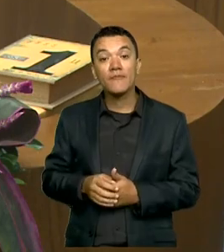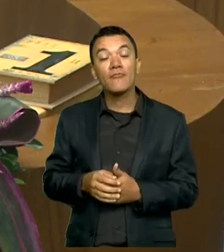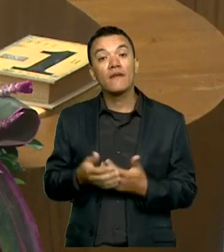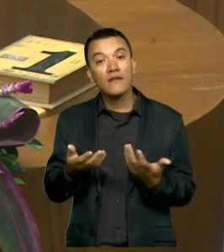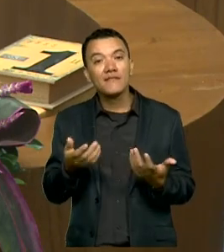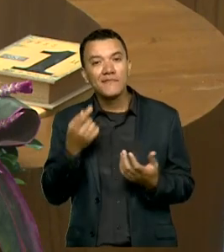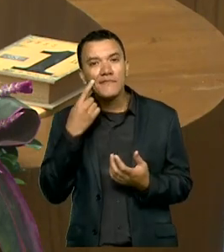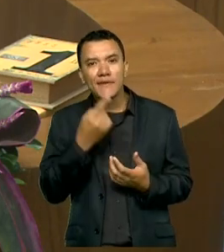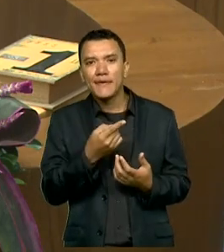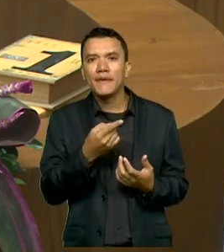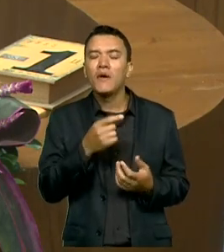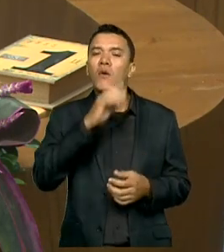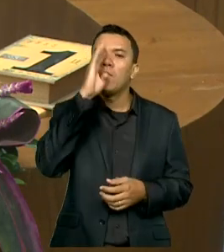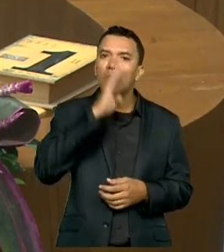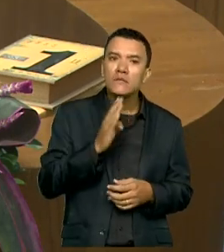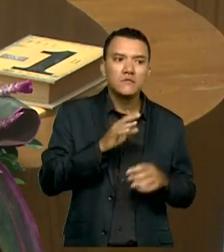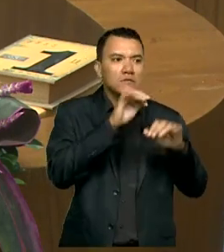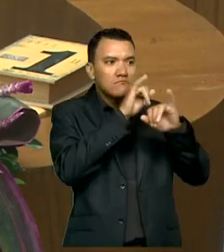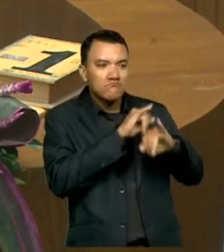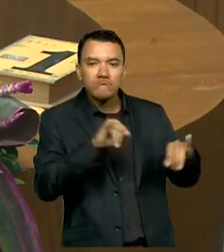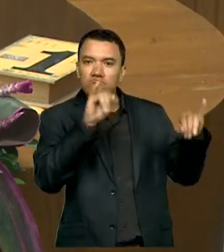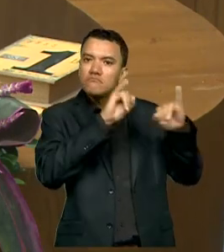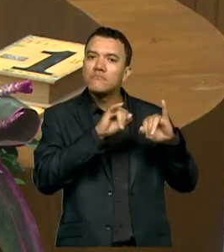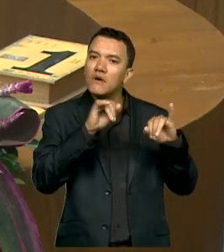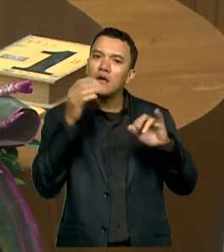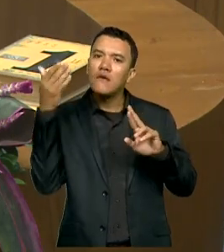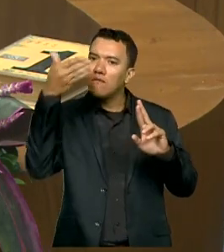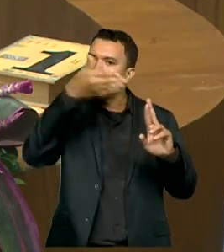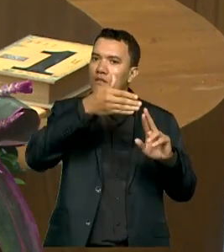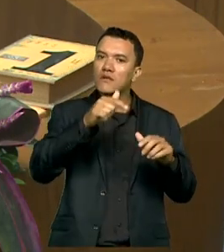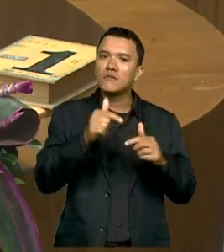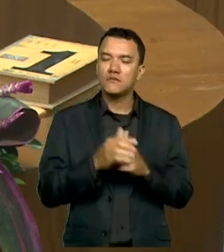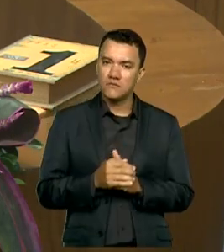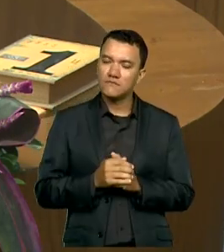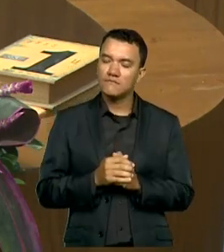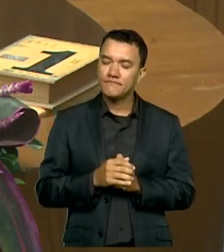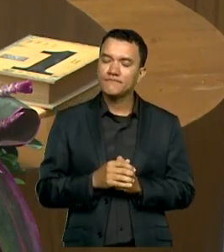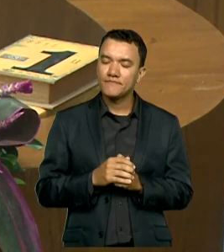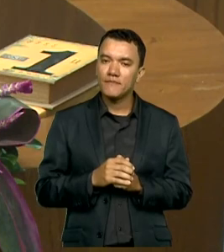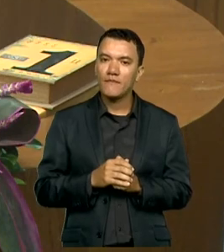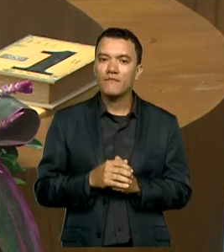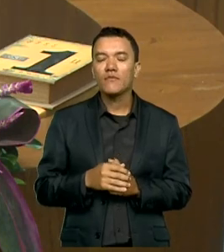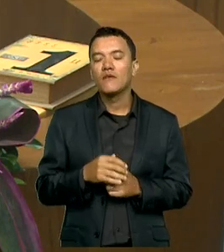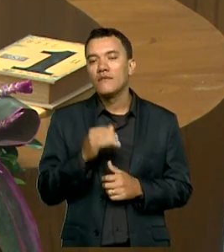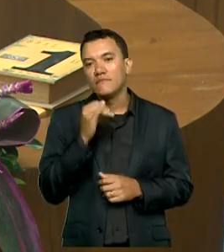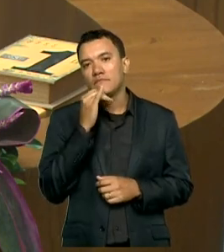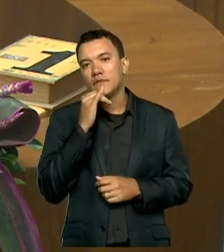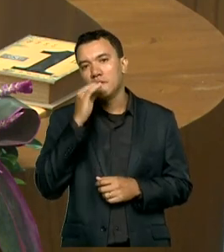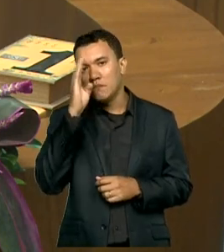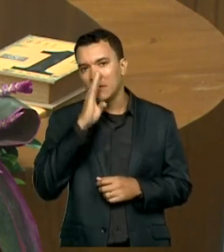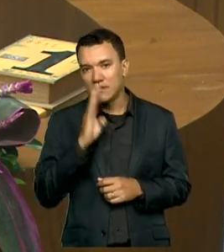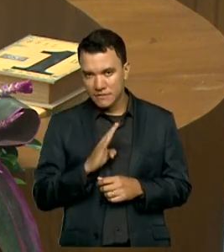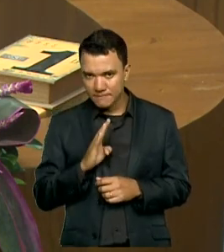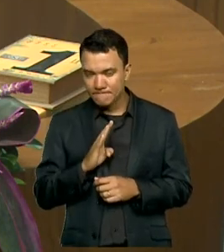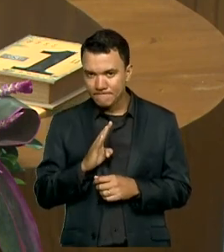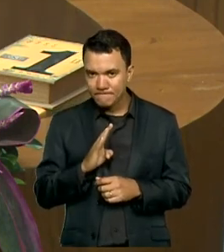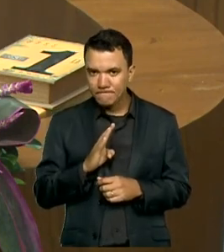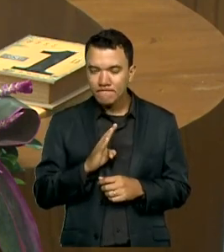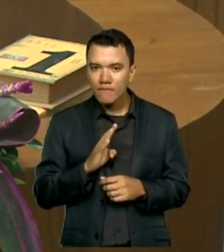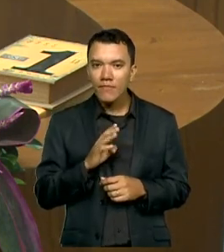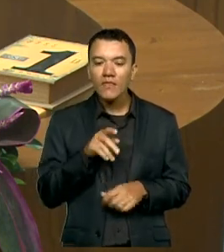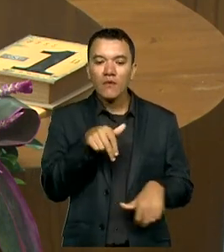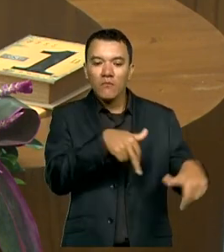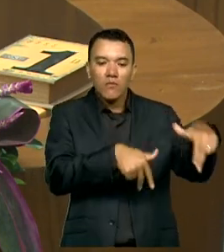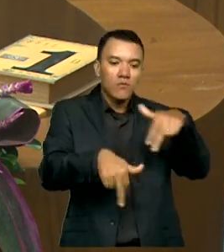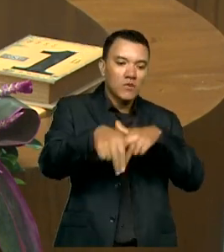referência nessas campanhas. O Brasil é um dos países com menor índice de tabagismo, ainda tem